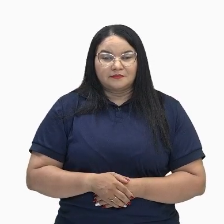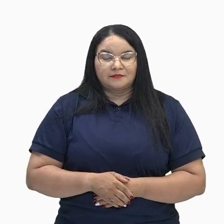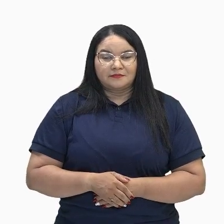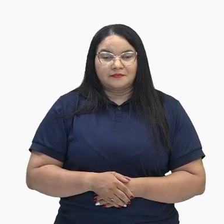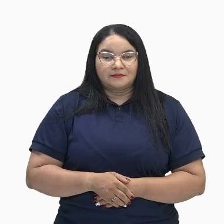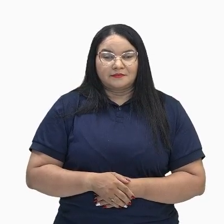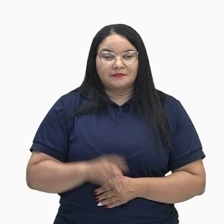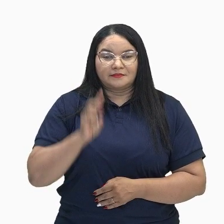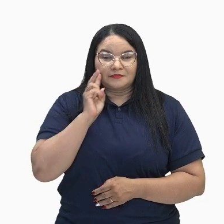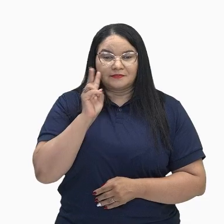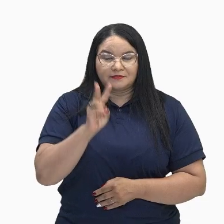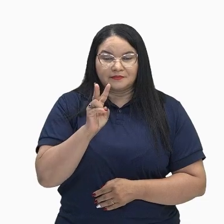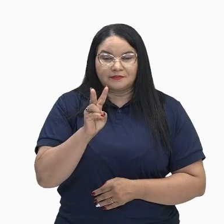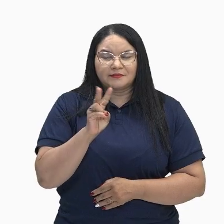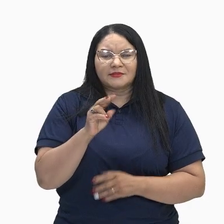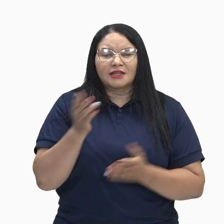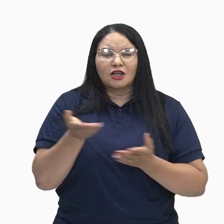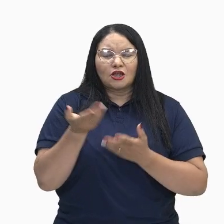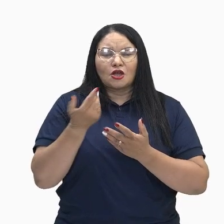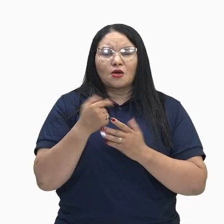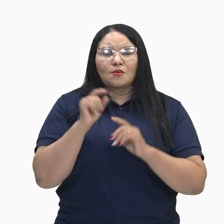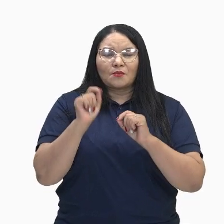olhando para o sentido, né?